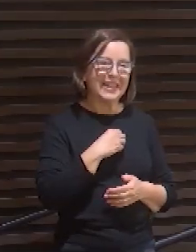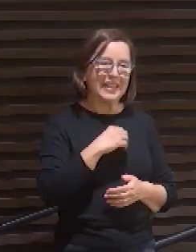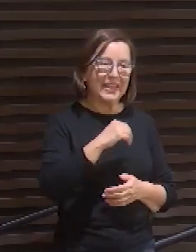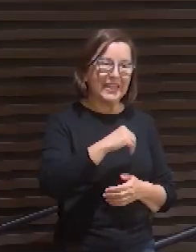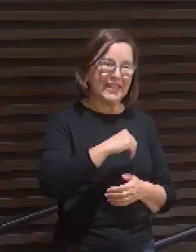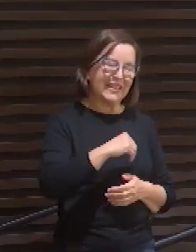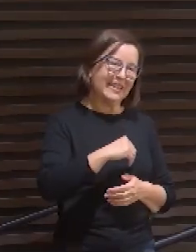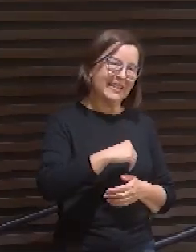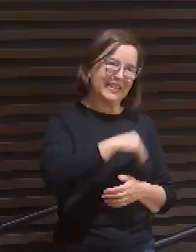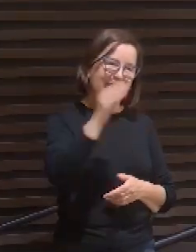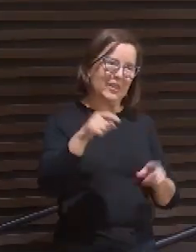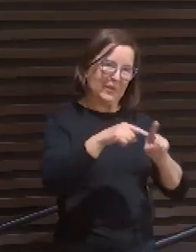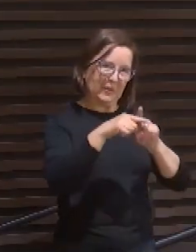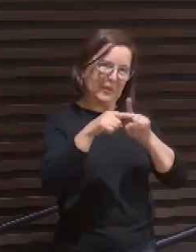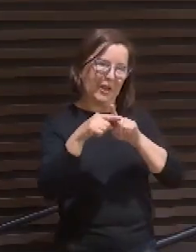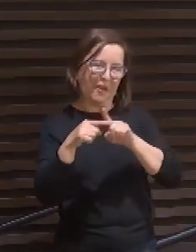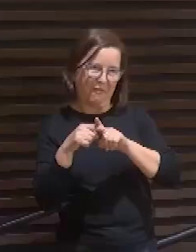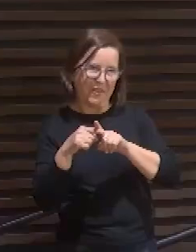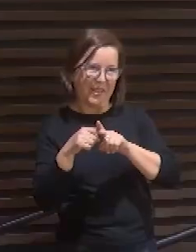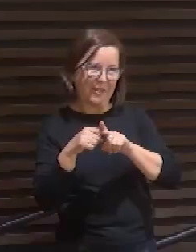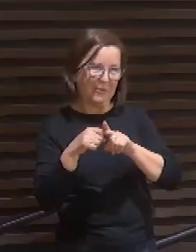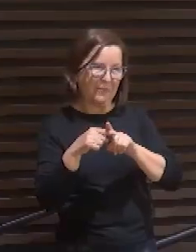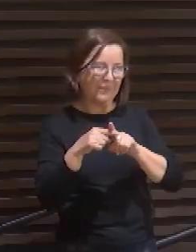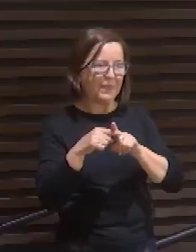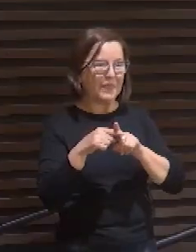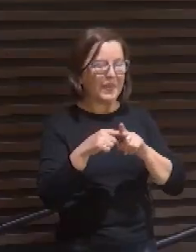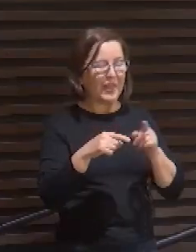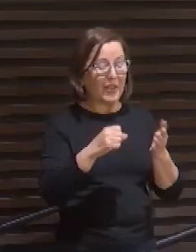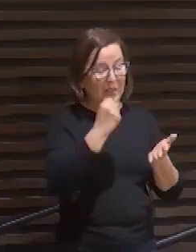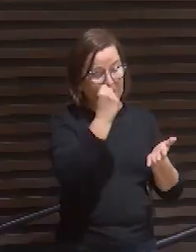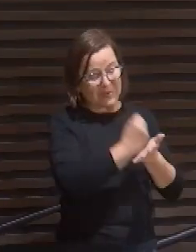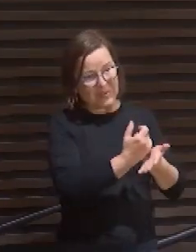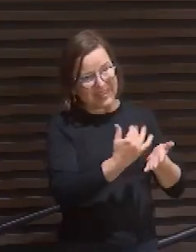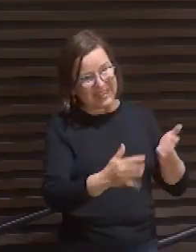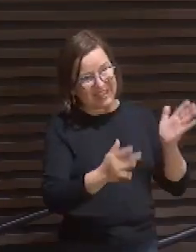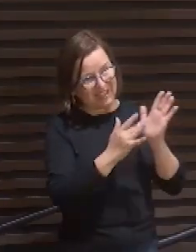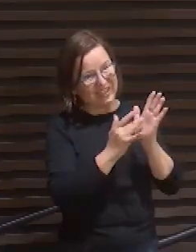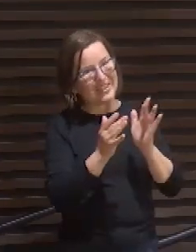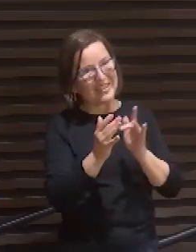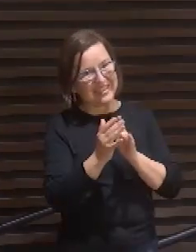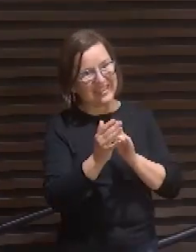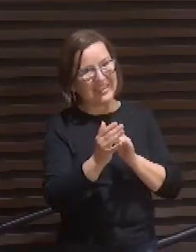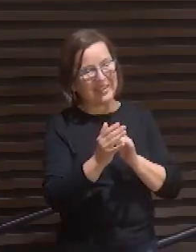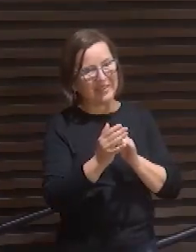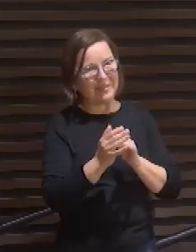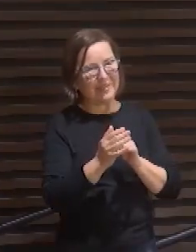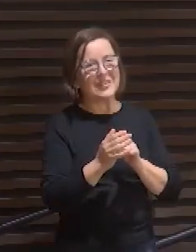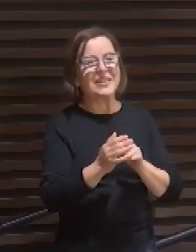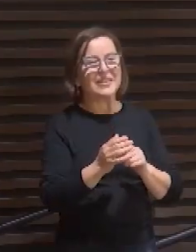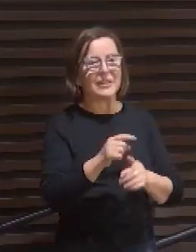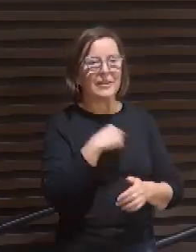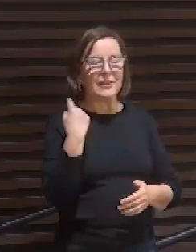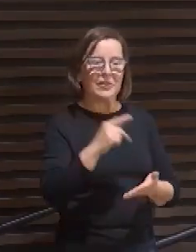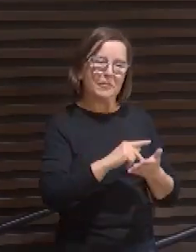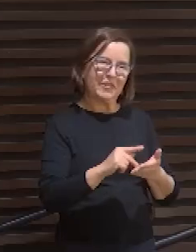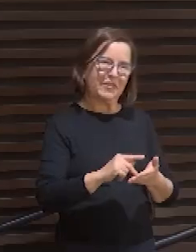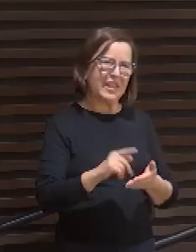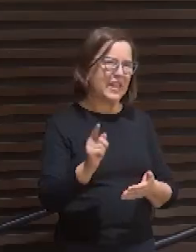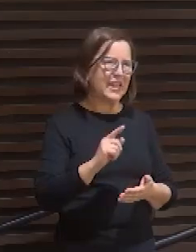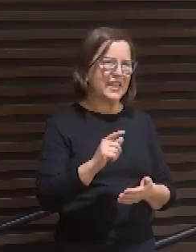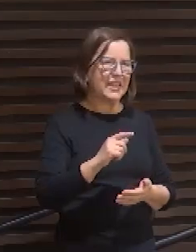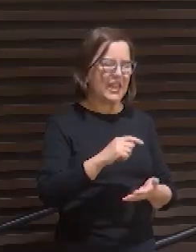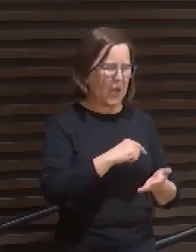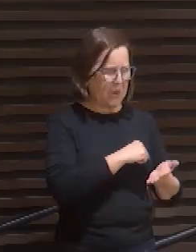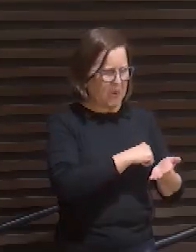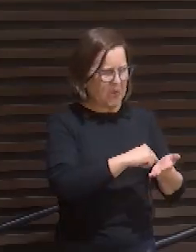não foi o sangue de bodes, nem de touros, nem a